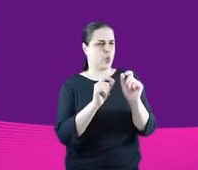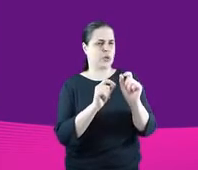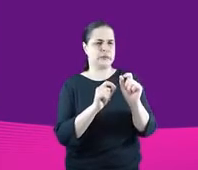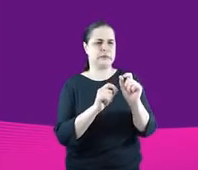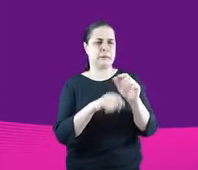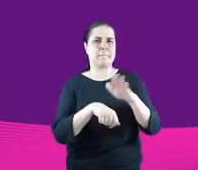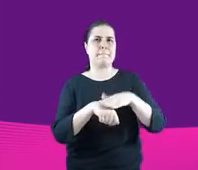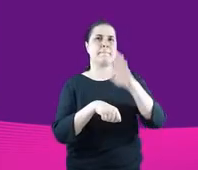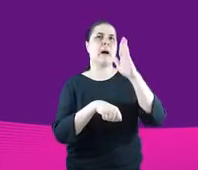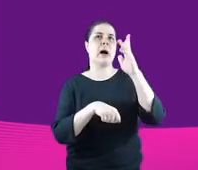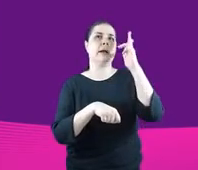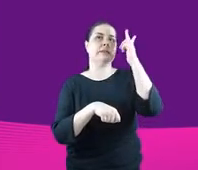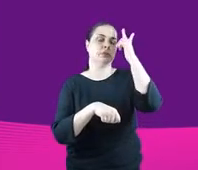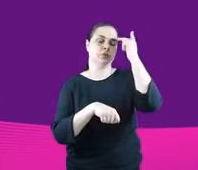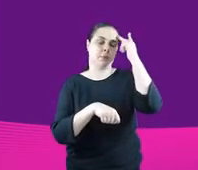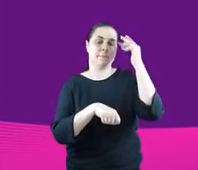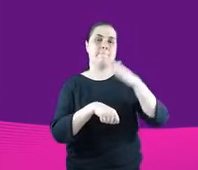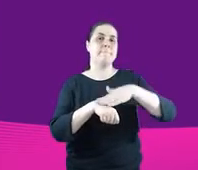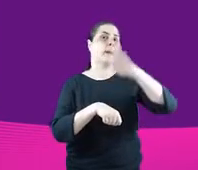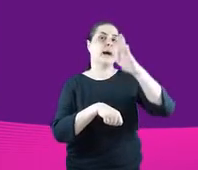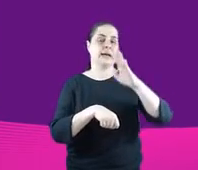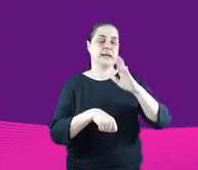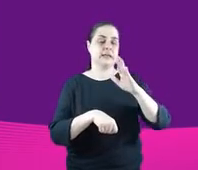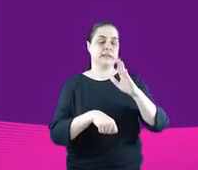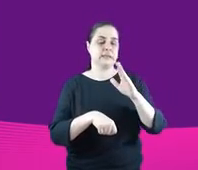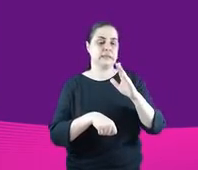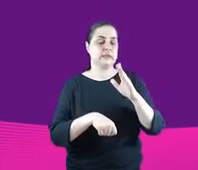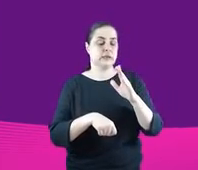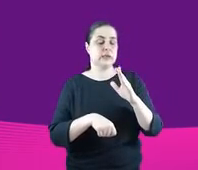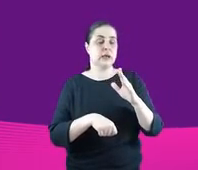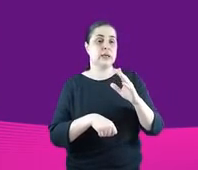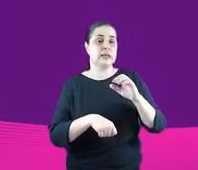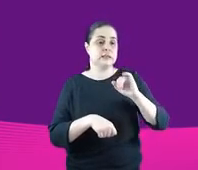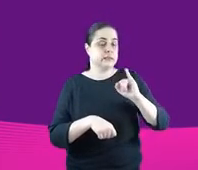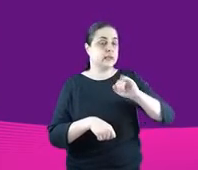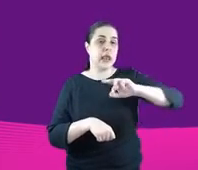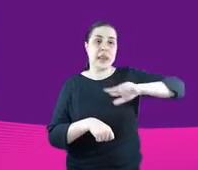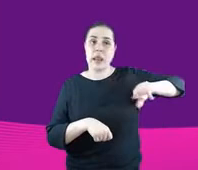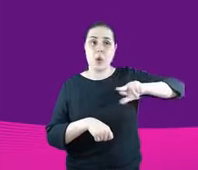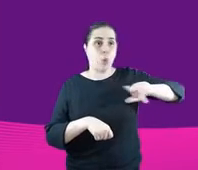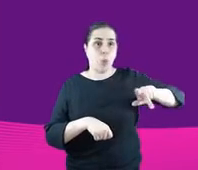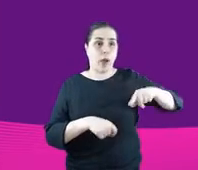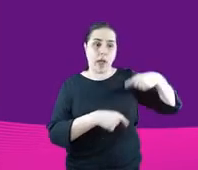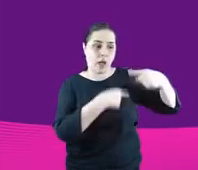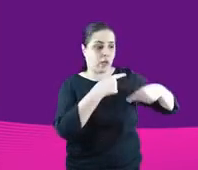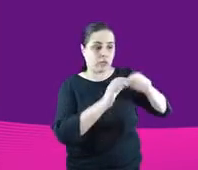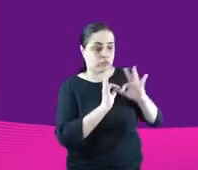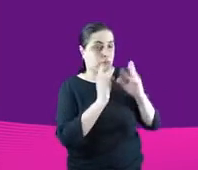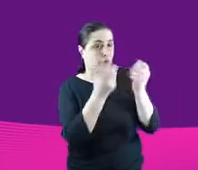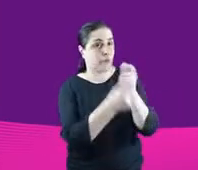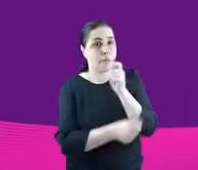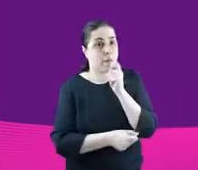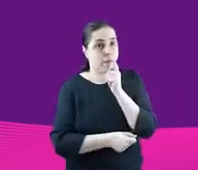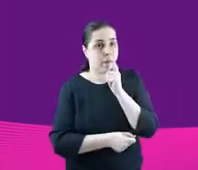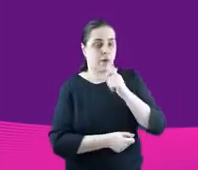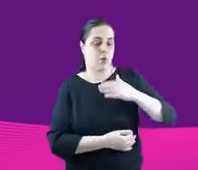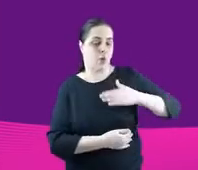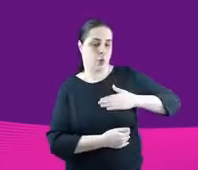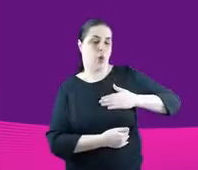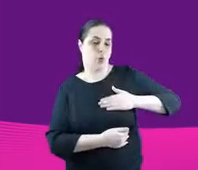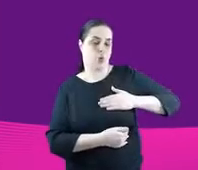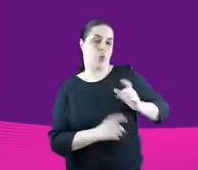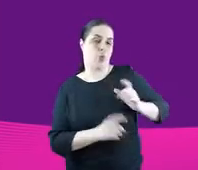mulheres que não têm síndromes hereditárias é o próprio câncer de mama. O risco de um segundo câncer de mama, ele varia em